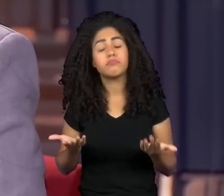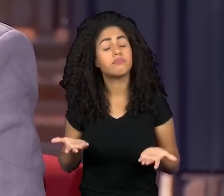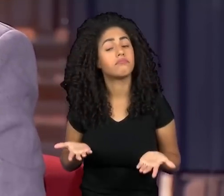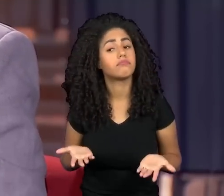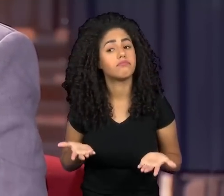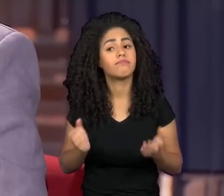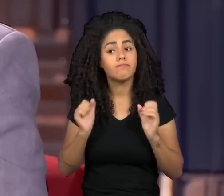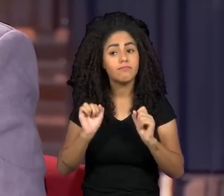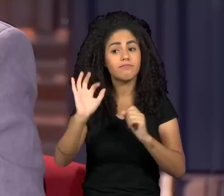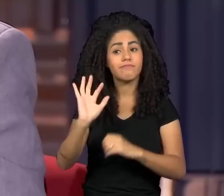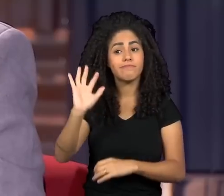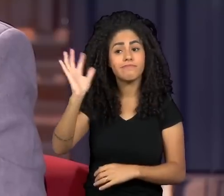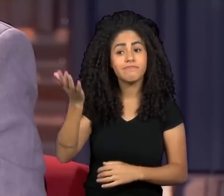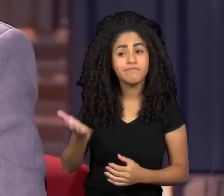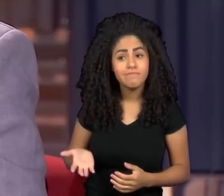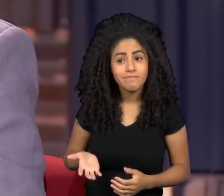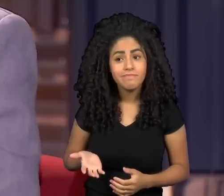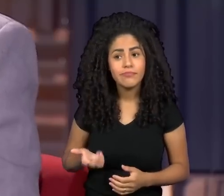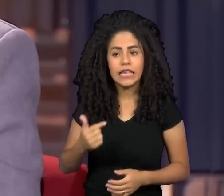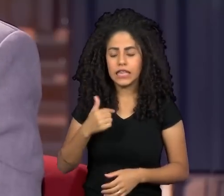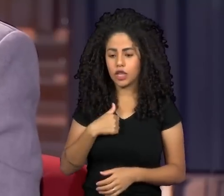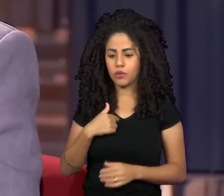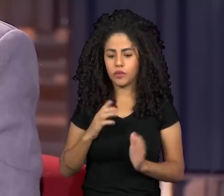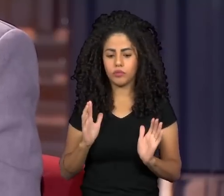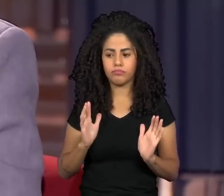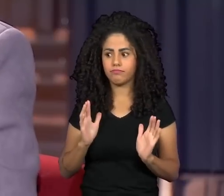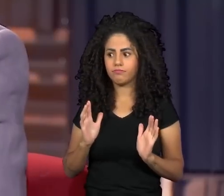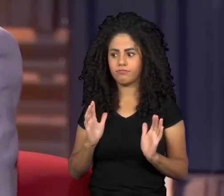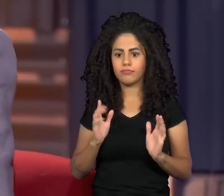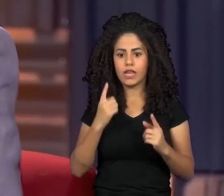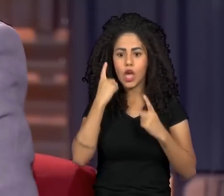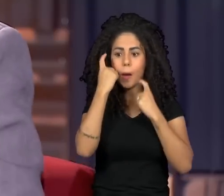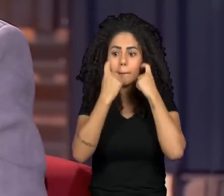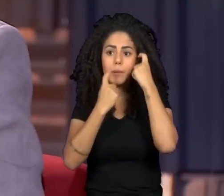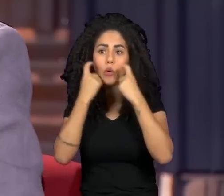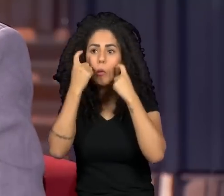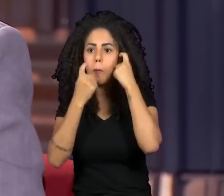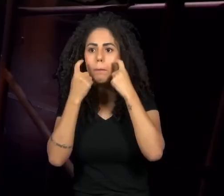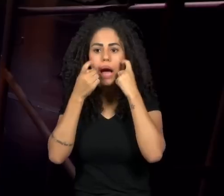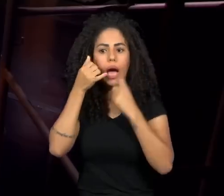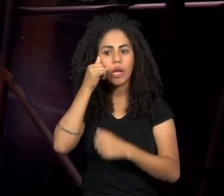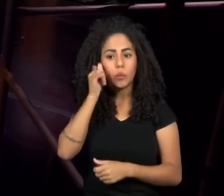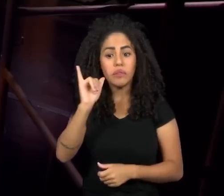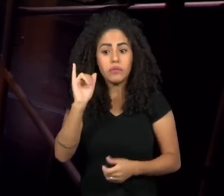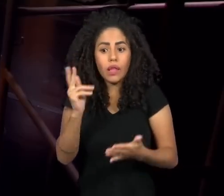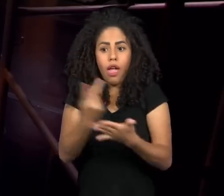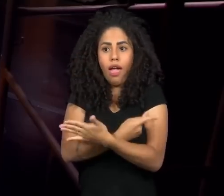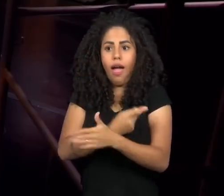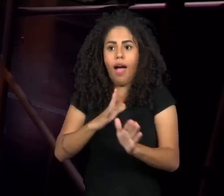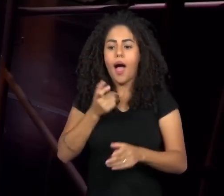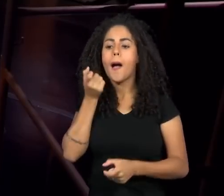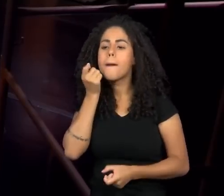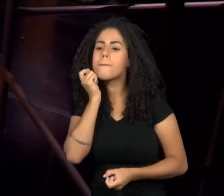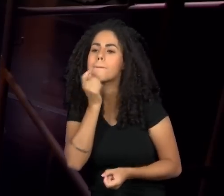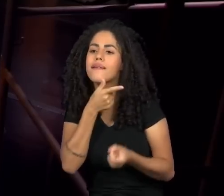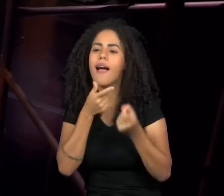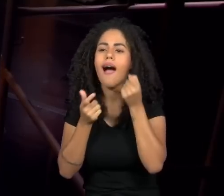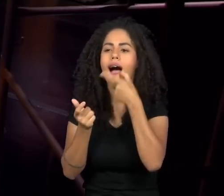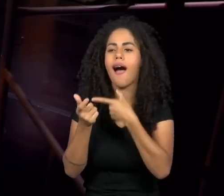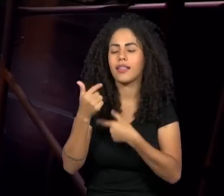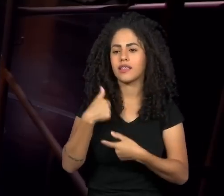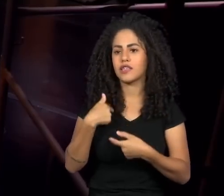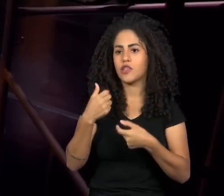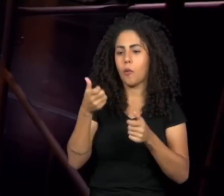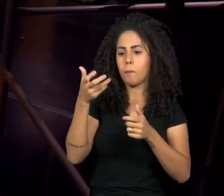sacou? Então eu fico nessa de tipo assim, eu tenho que ser impecável o tempo todo. Sei. Nas piadas que eu escrevo, nas coisas que eu